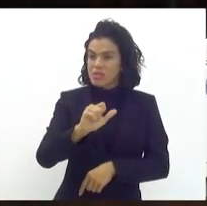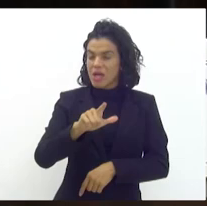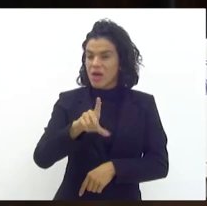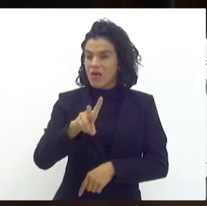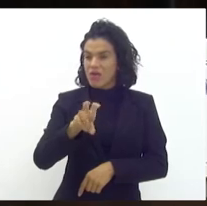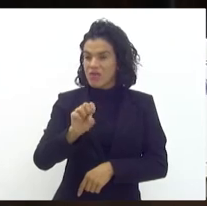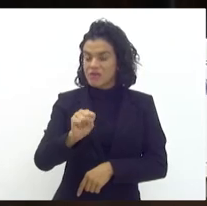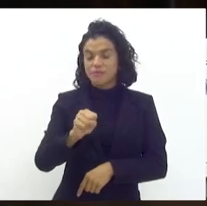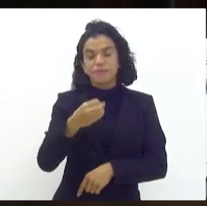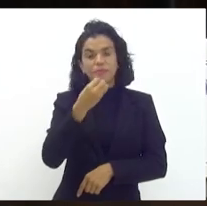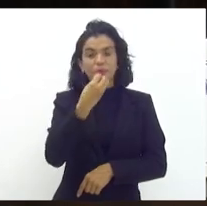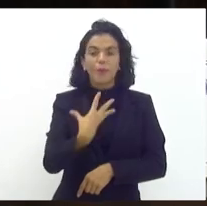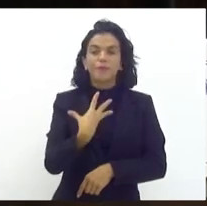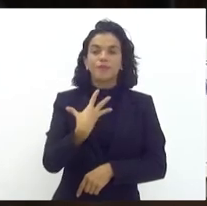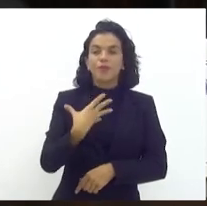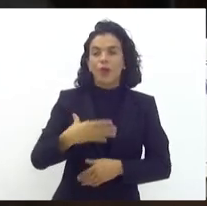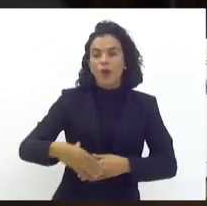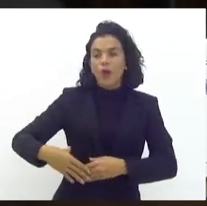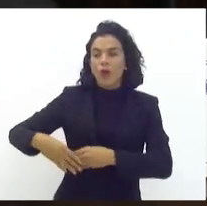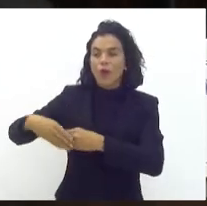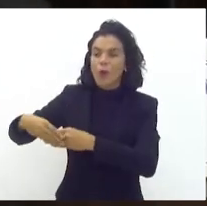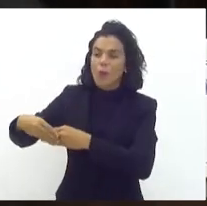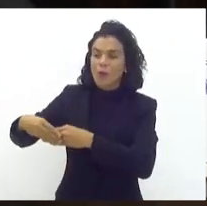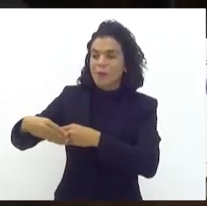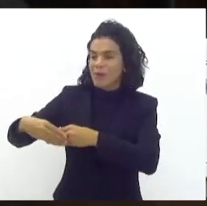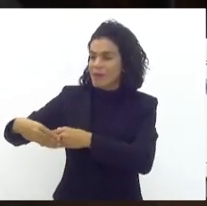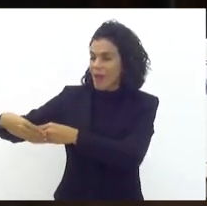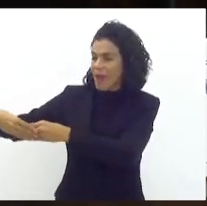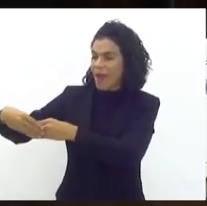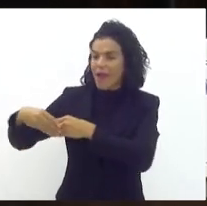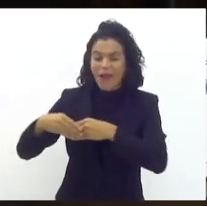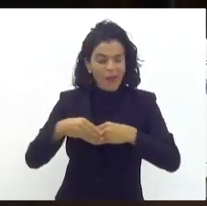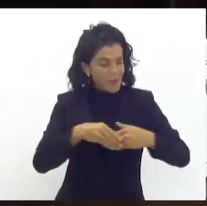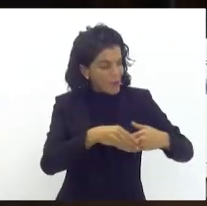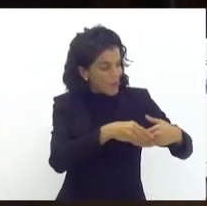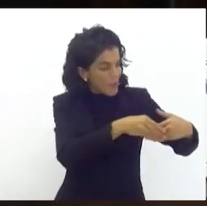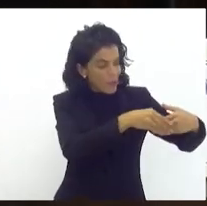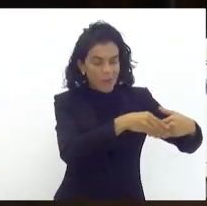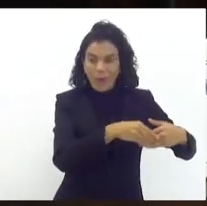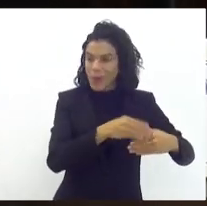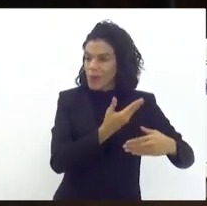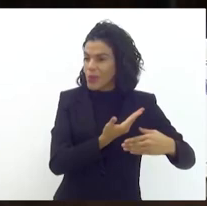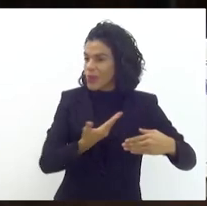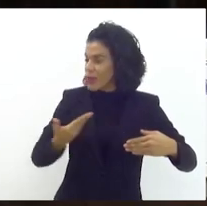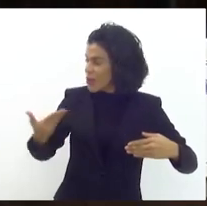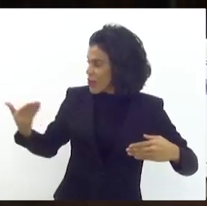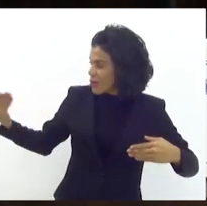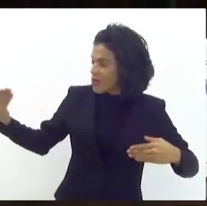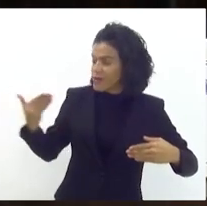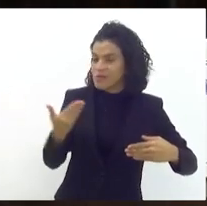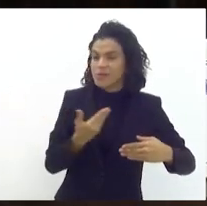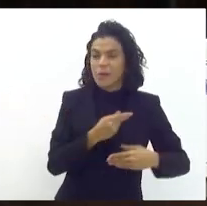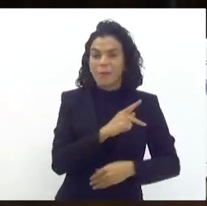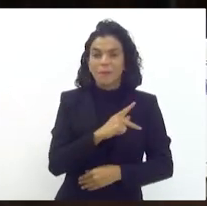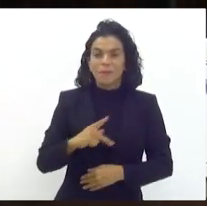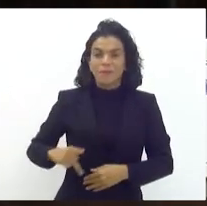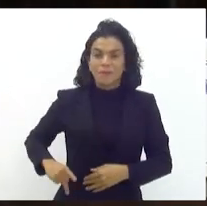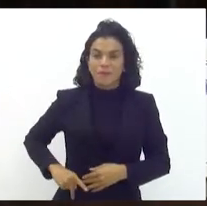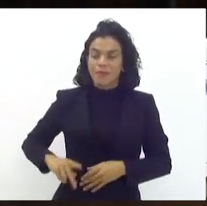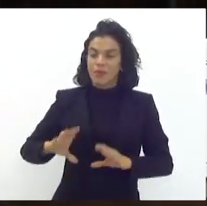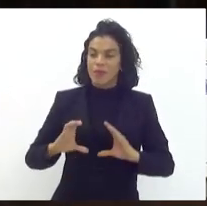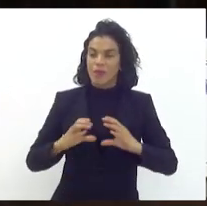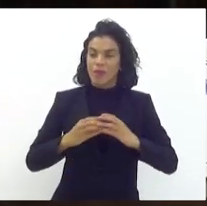Redonda bom queria cumprimentar toda a mesa cumprimentar meu amigo André Correia presidente da Comissão